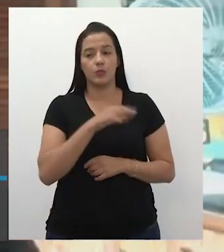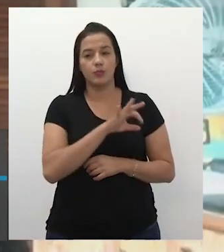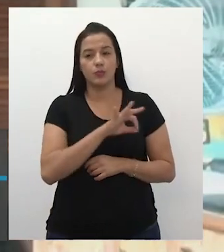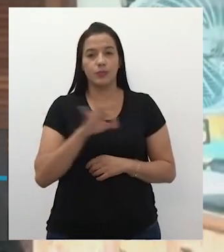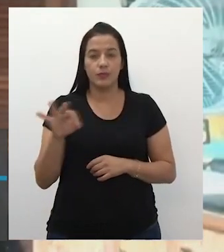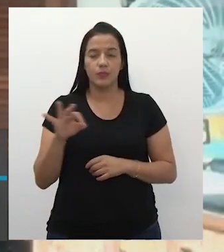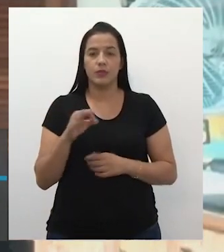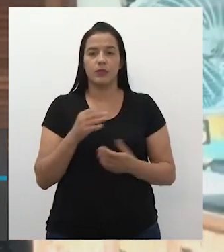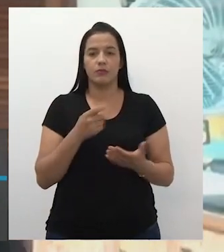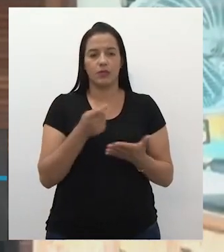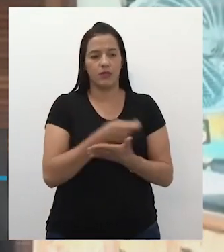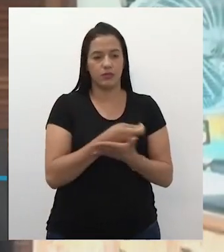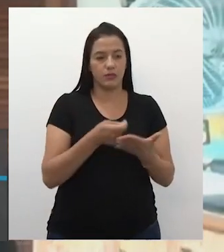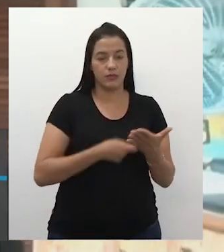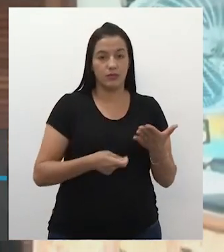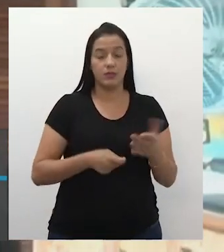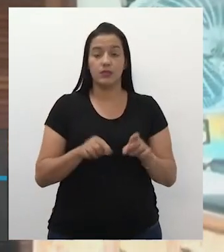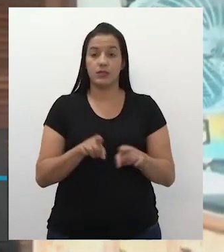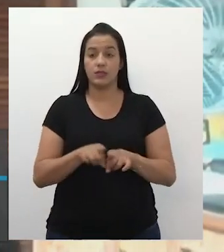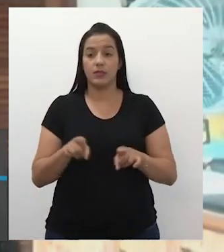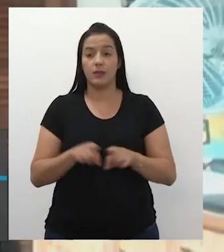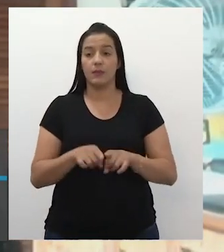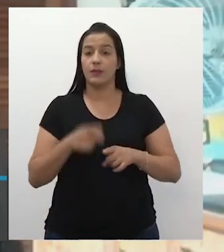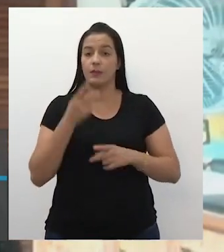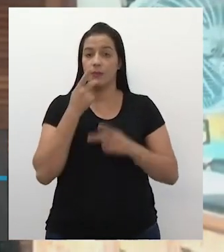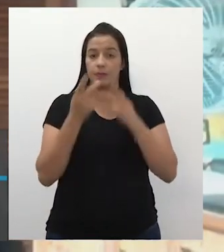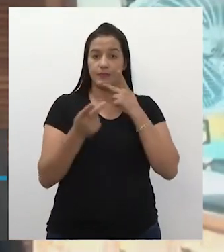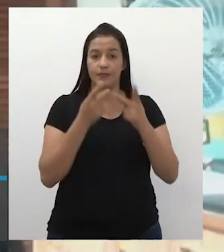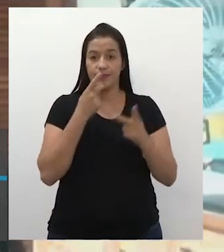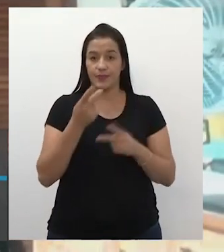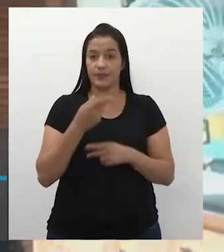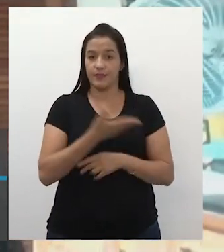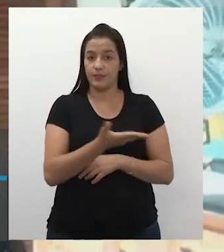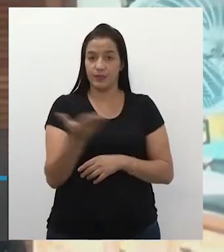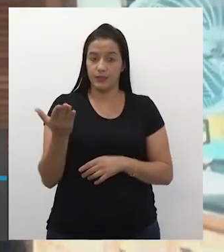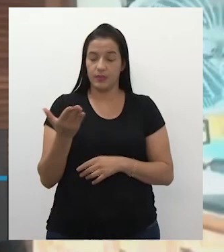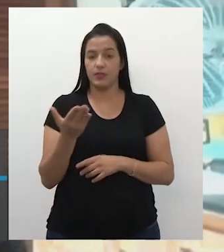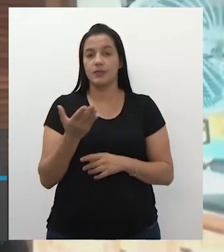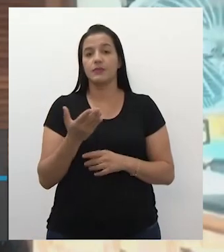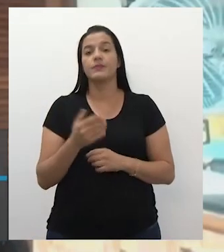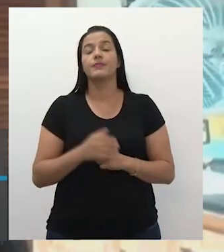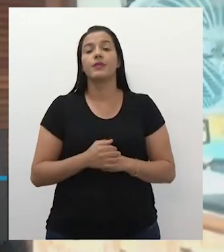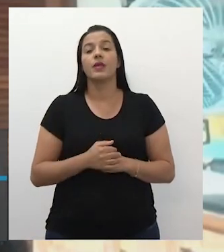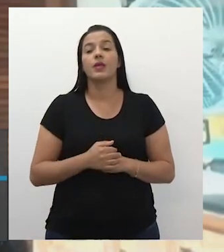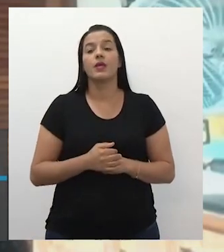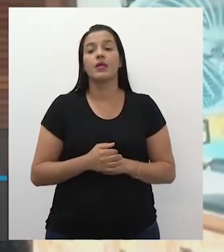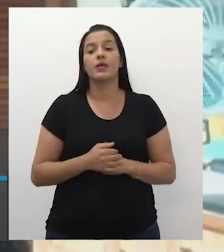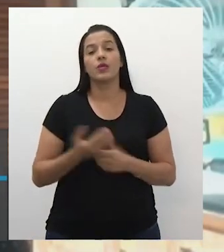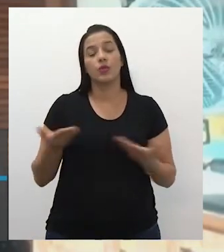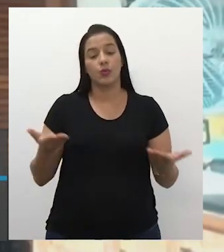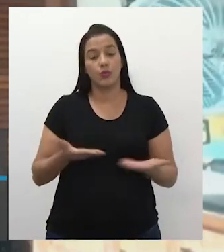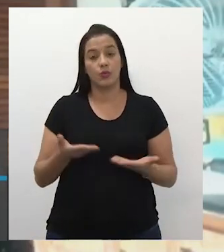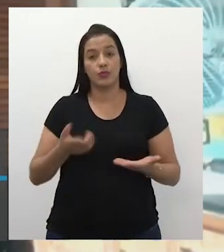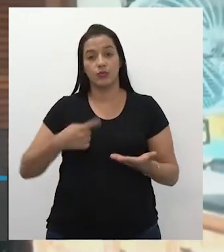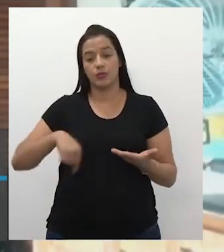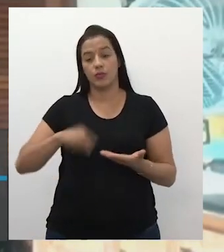linguagem escrita e oral. E eu diria, colegas, né, que culturalmente a nossa cultura